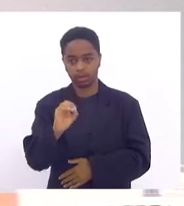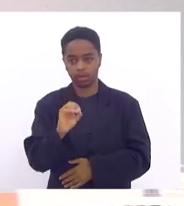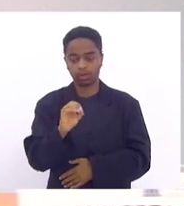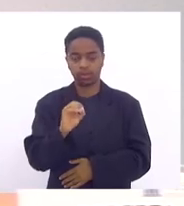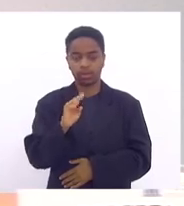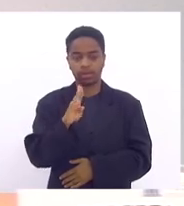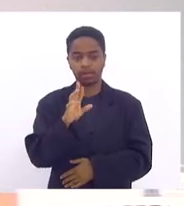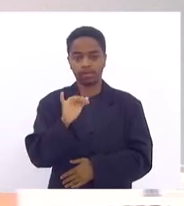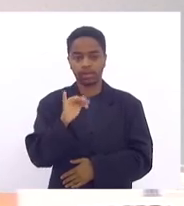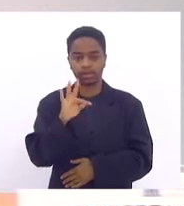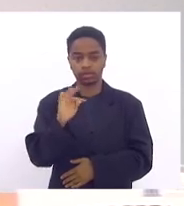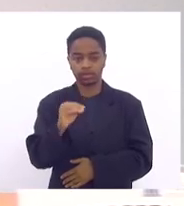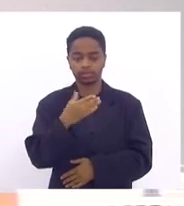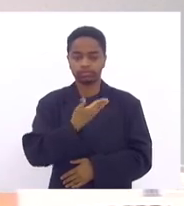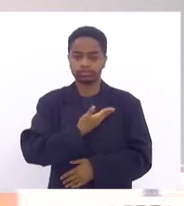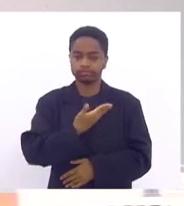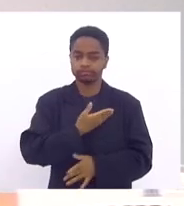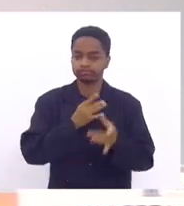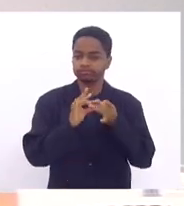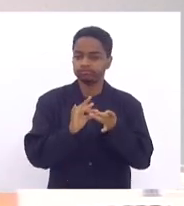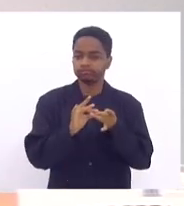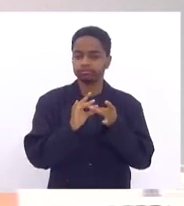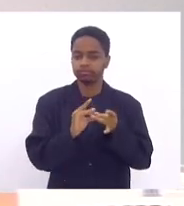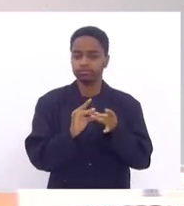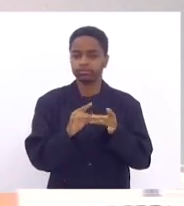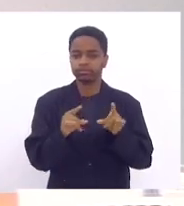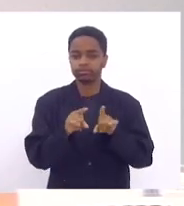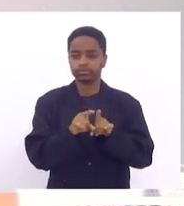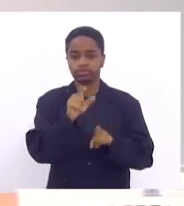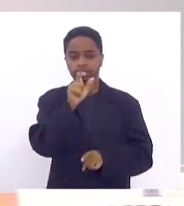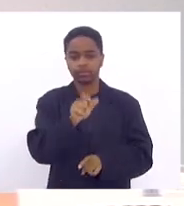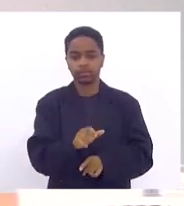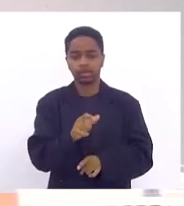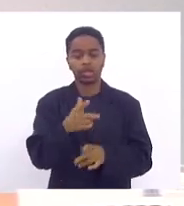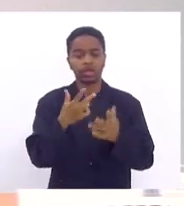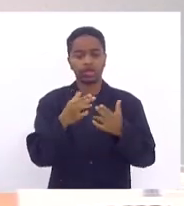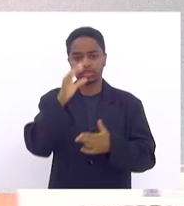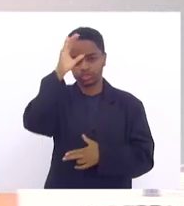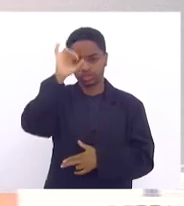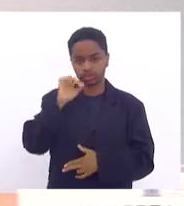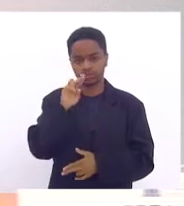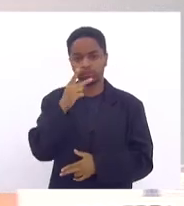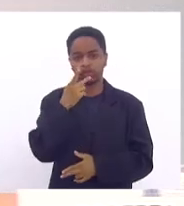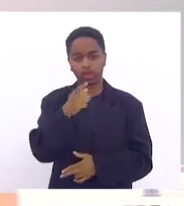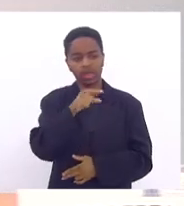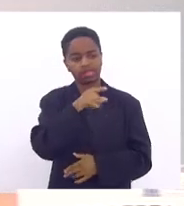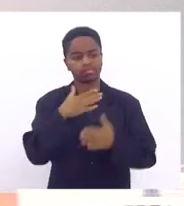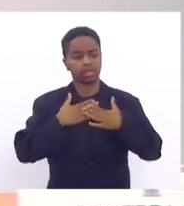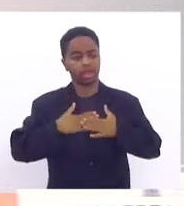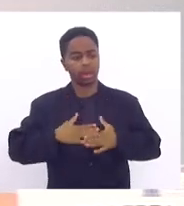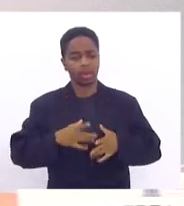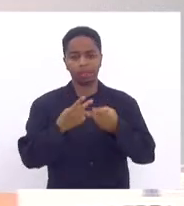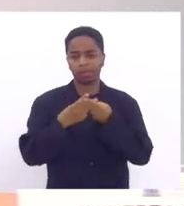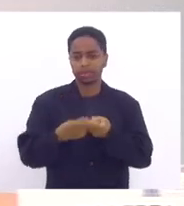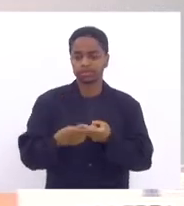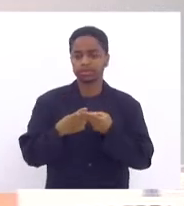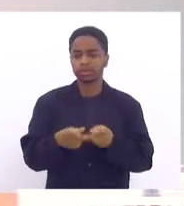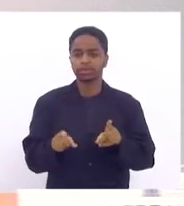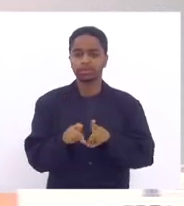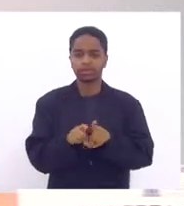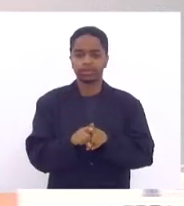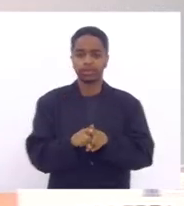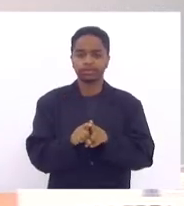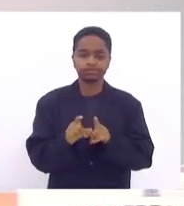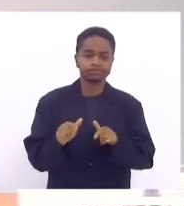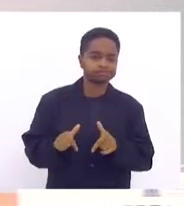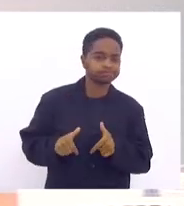parceiro um ser humano como foi colocado por ti juu calmo eh paciente e que abraçou essa causa